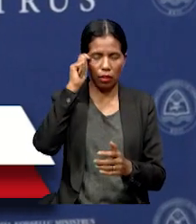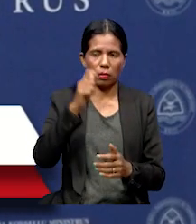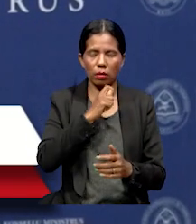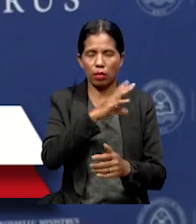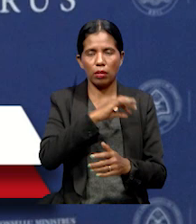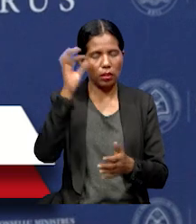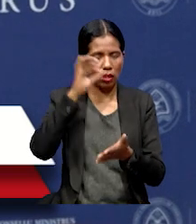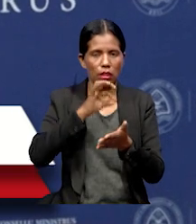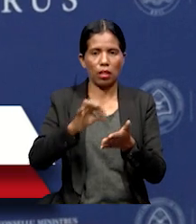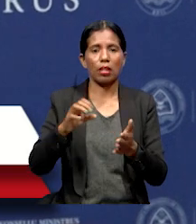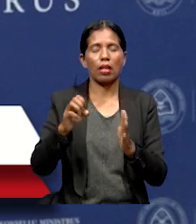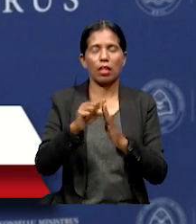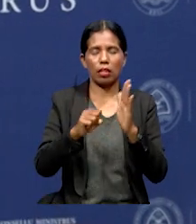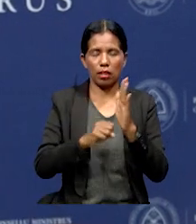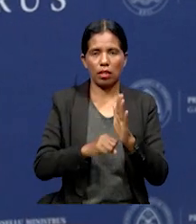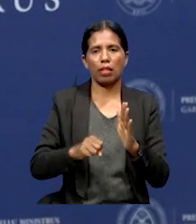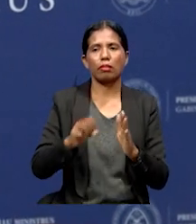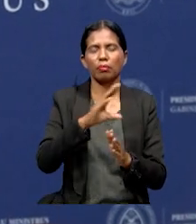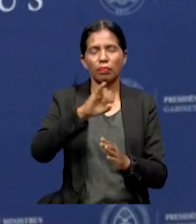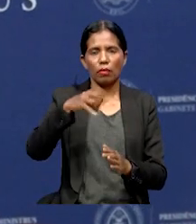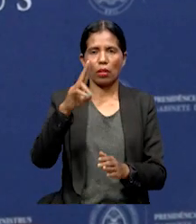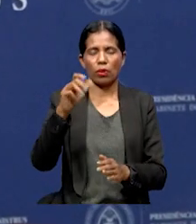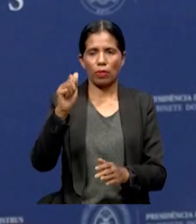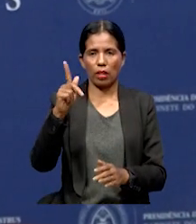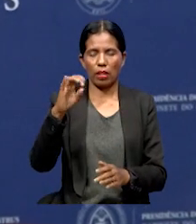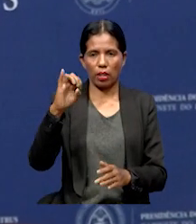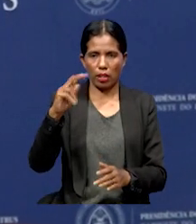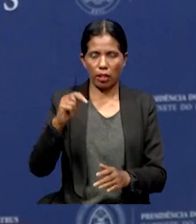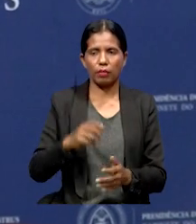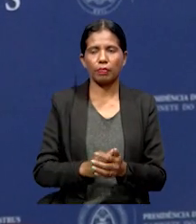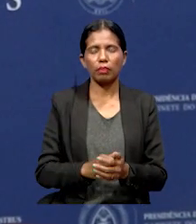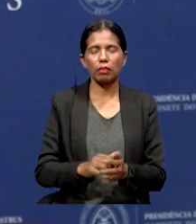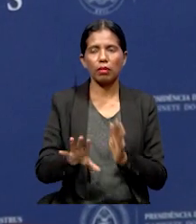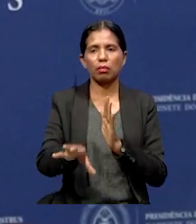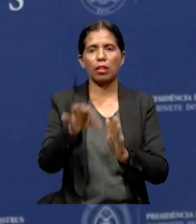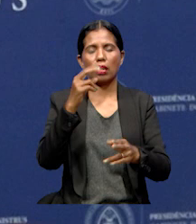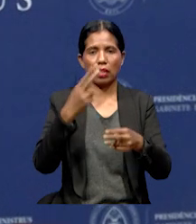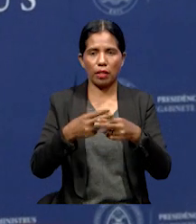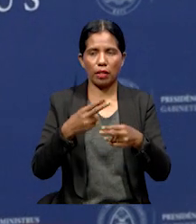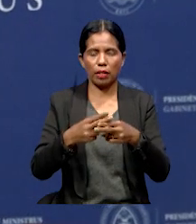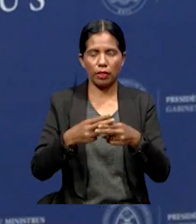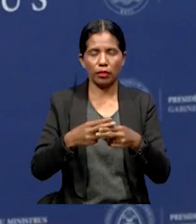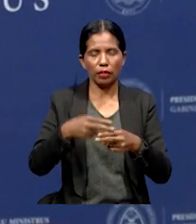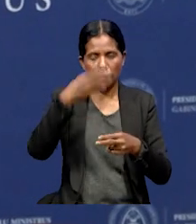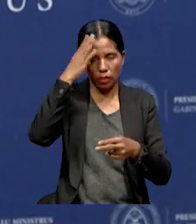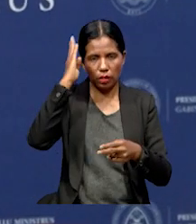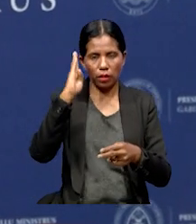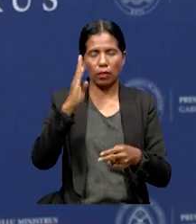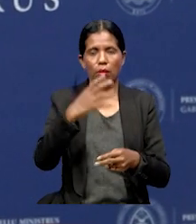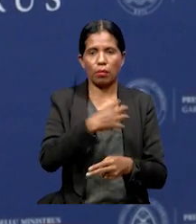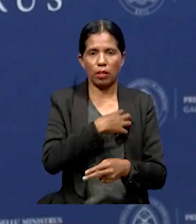Proteção Civil, Joaquim José Guzmão dos Reis Martins, para a nomeação Sr. Superintendente